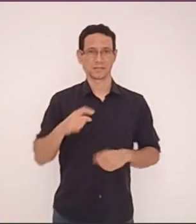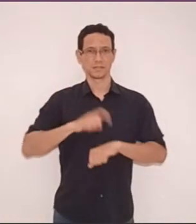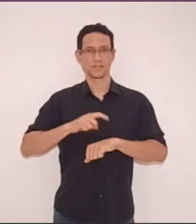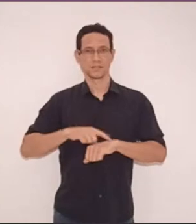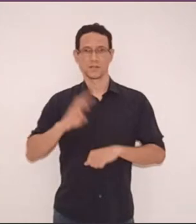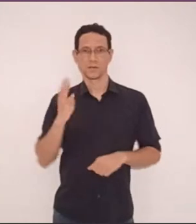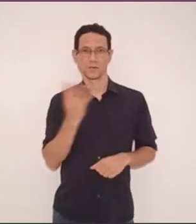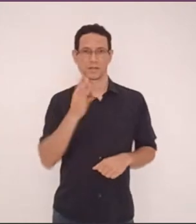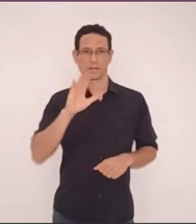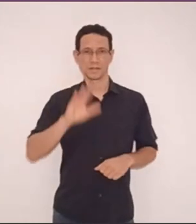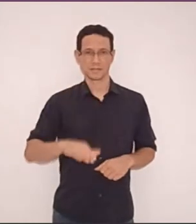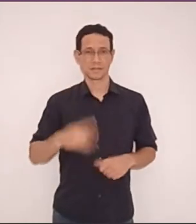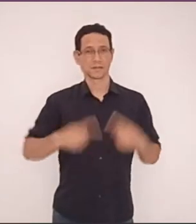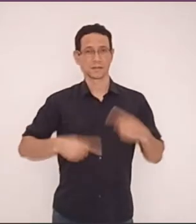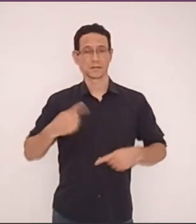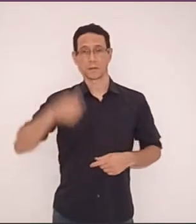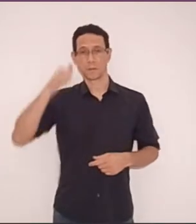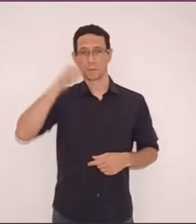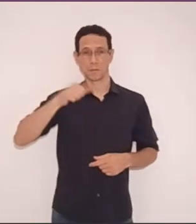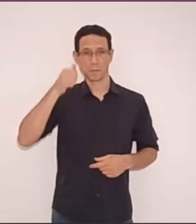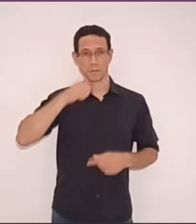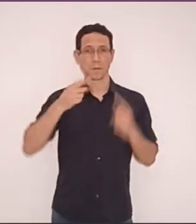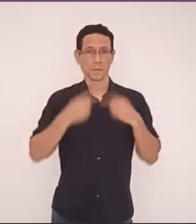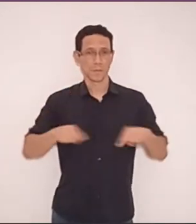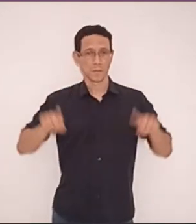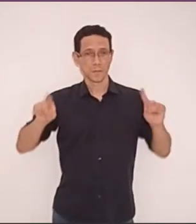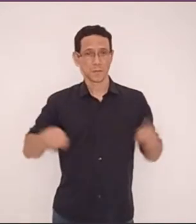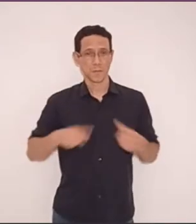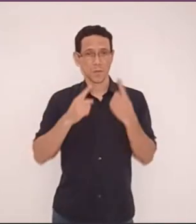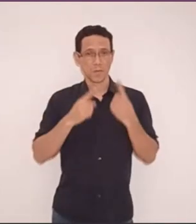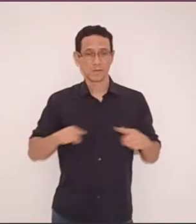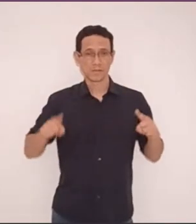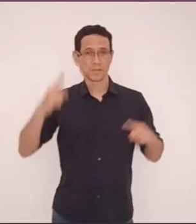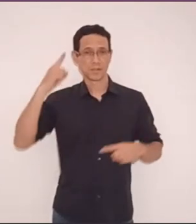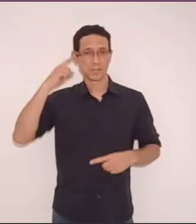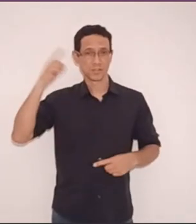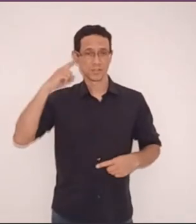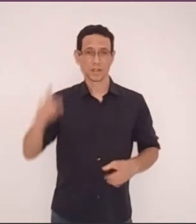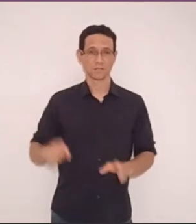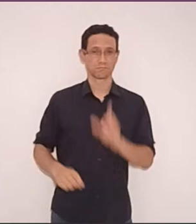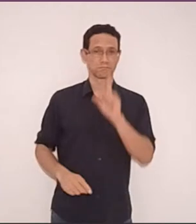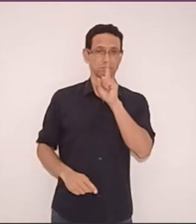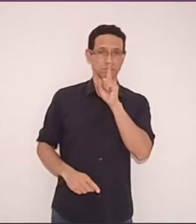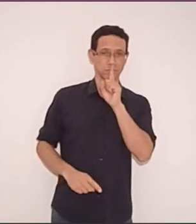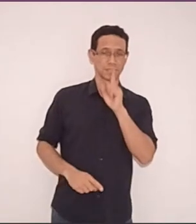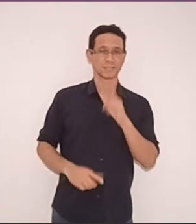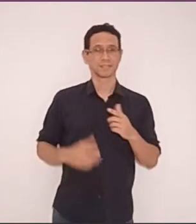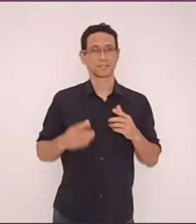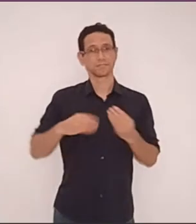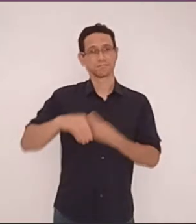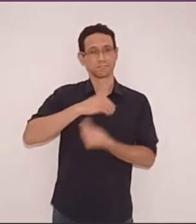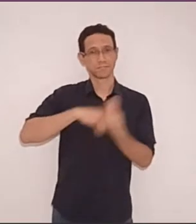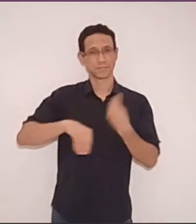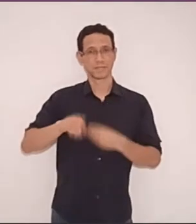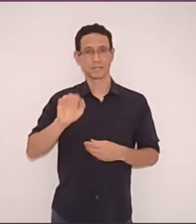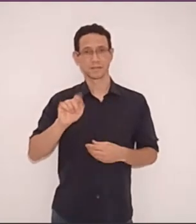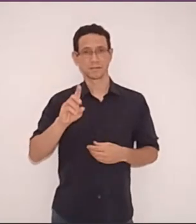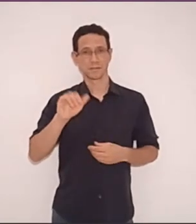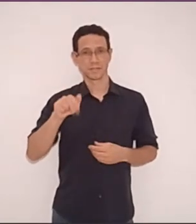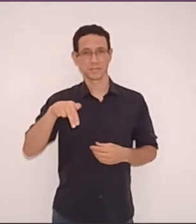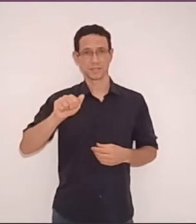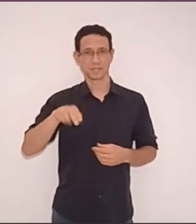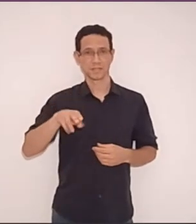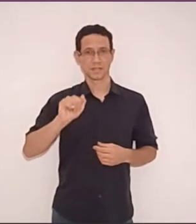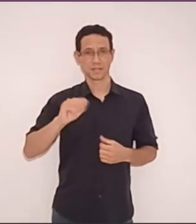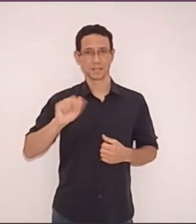16 horas com o debate mulheres na música Entre sons e silenciamentos com Badi Assad na nem